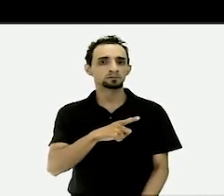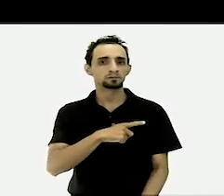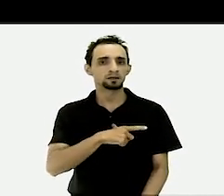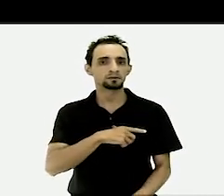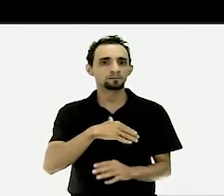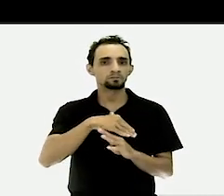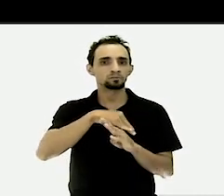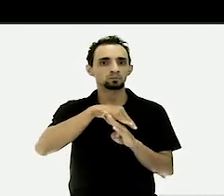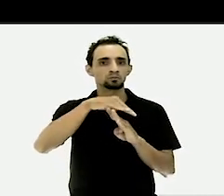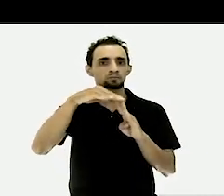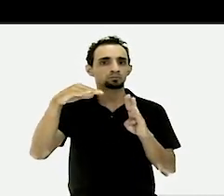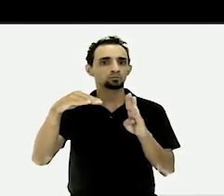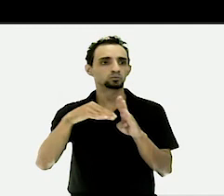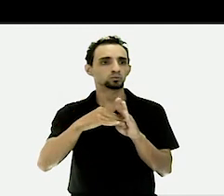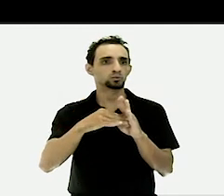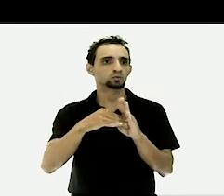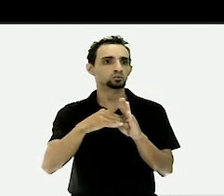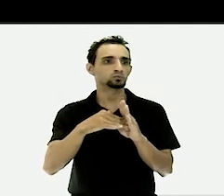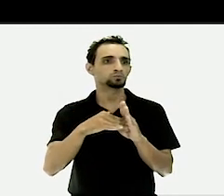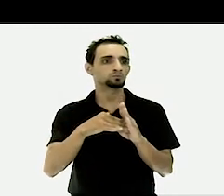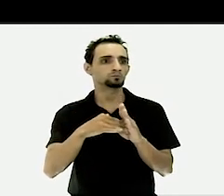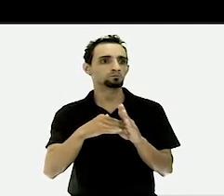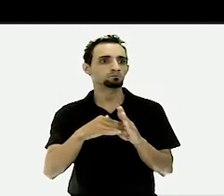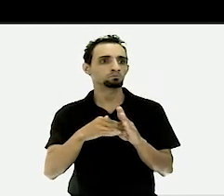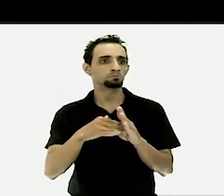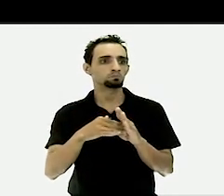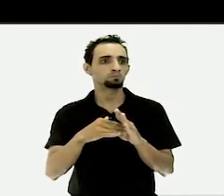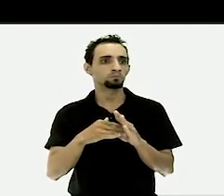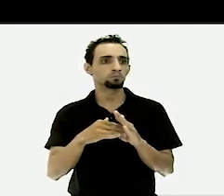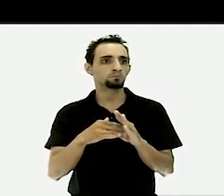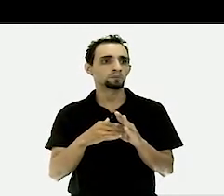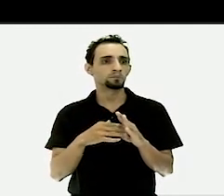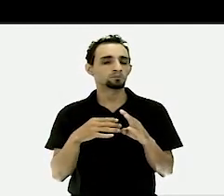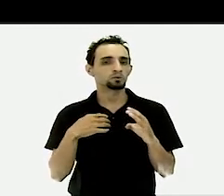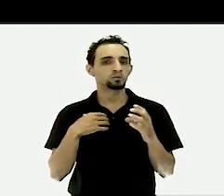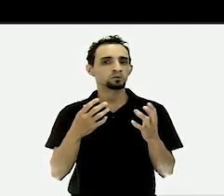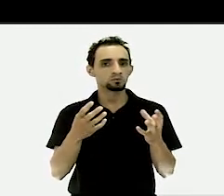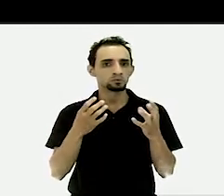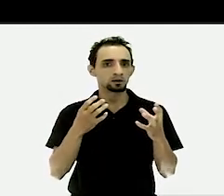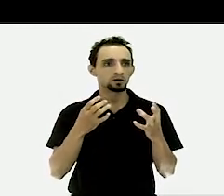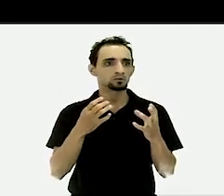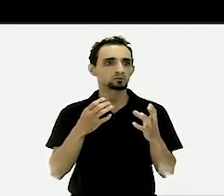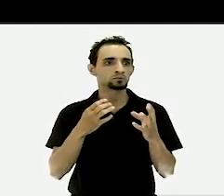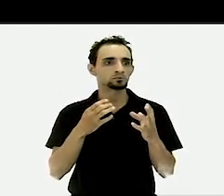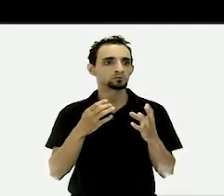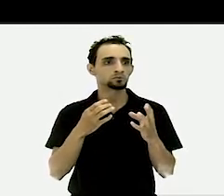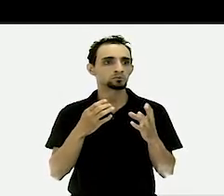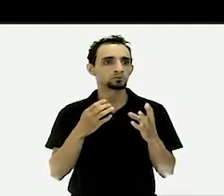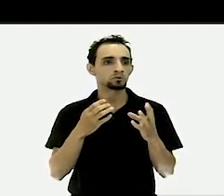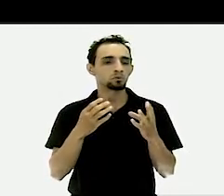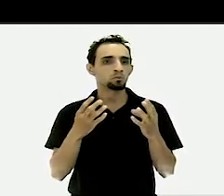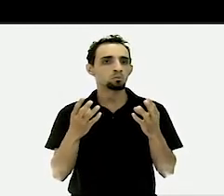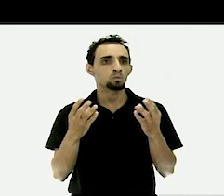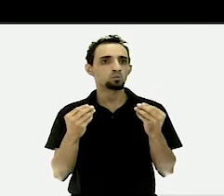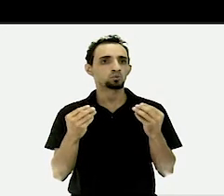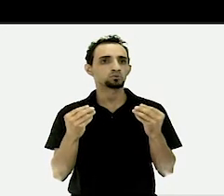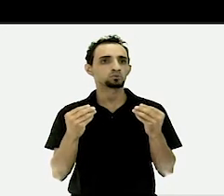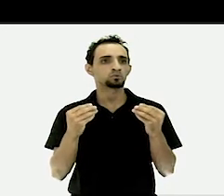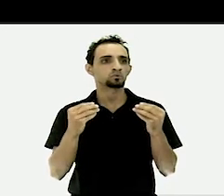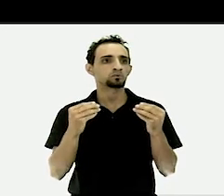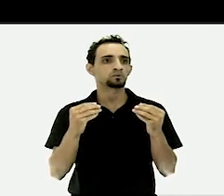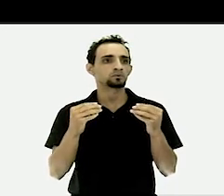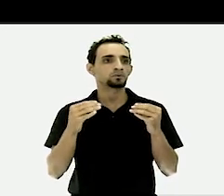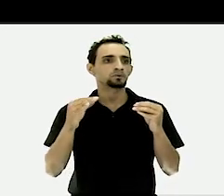um diagnóstico precoce para o melhor atendimento, que muito me orgulha, e venho aqui de primeira